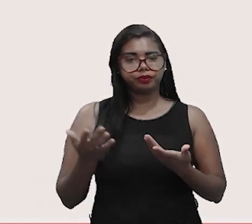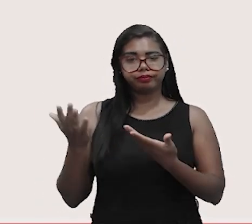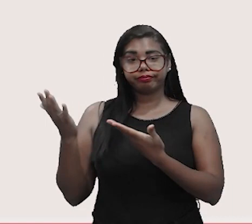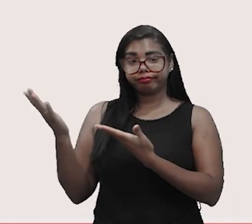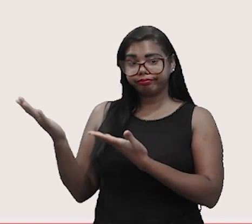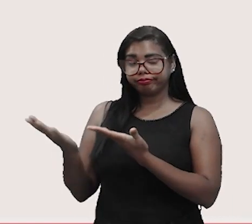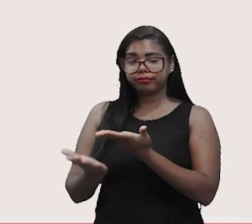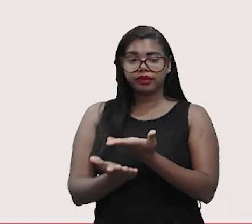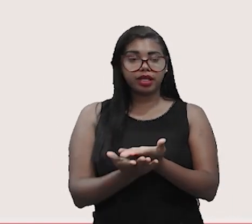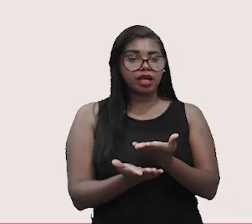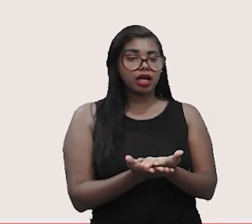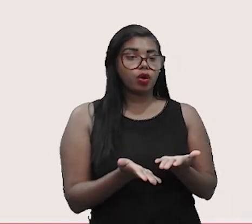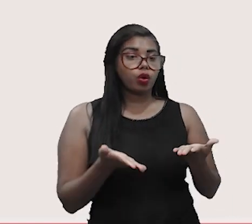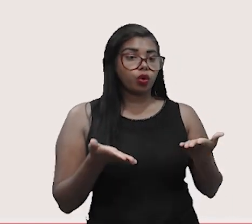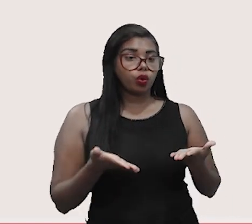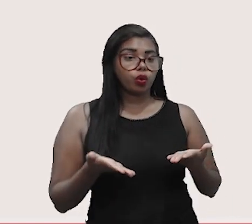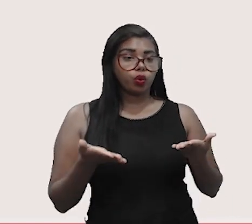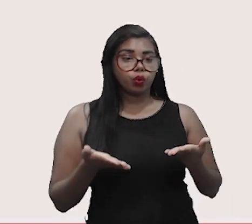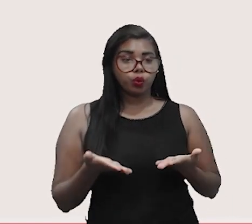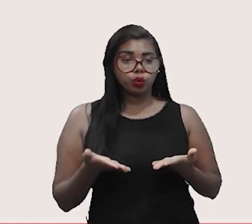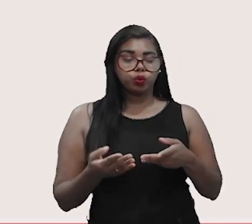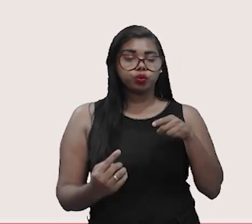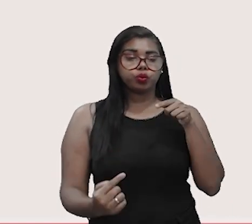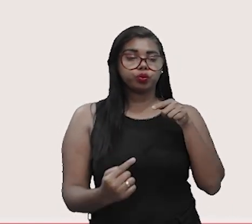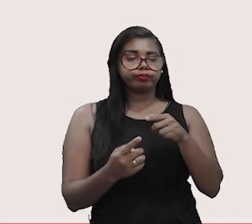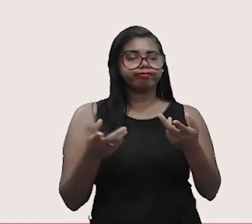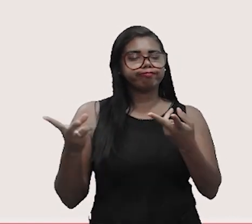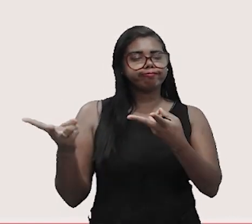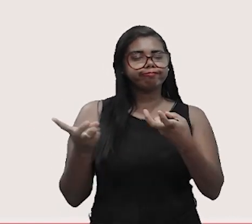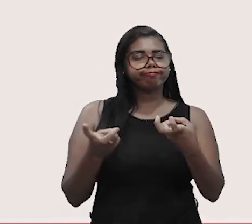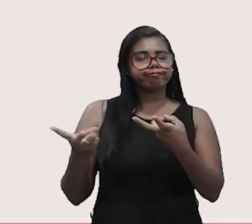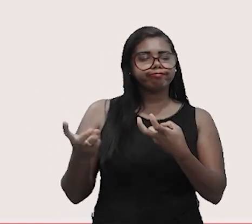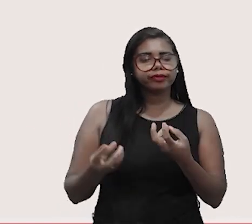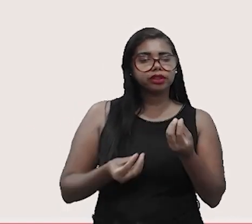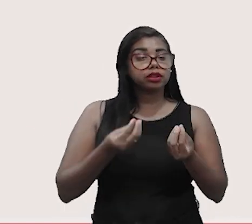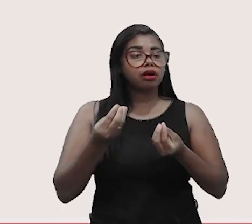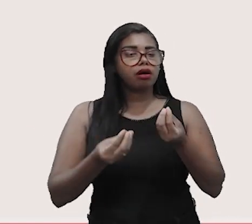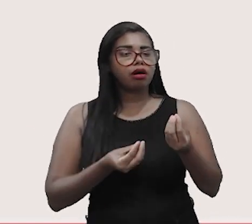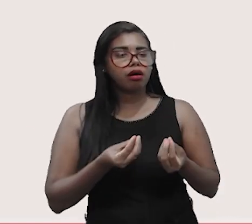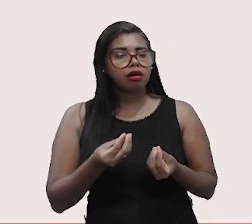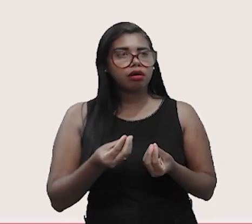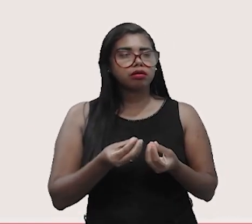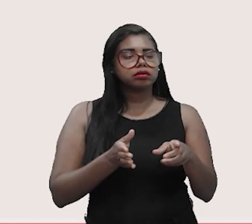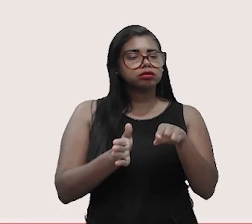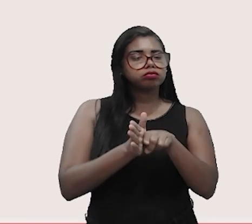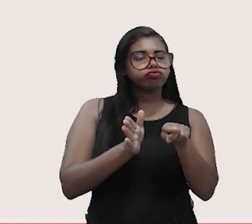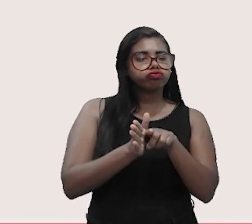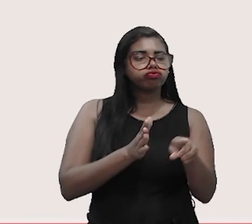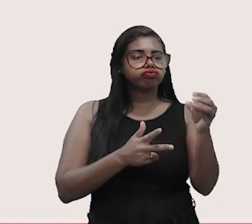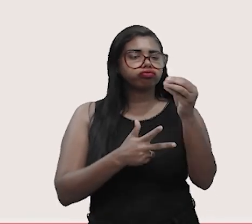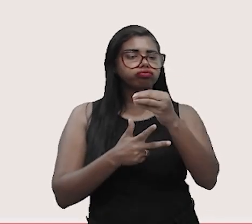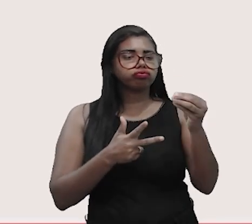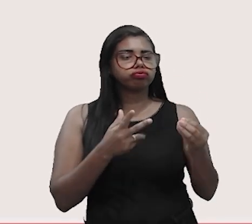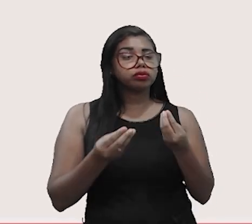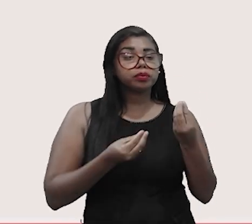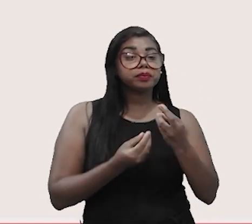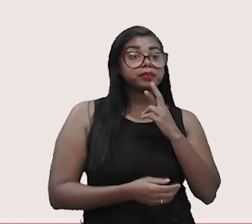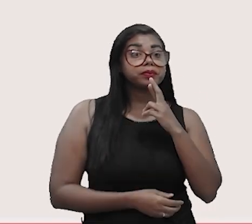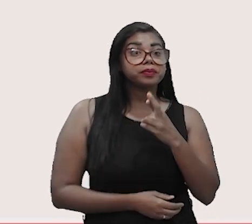de hoje, né, que o propósito é exatamente a gente perceber como é que o Enem cobra nas provas e como você deve responder a